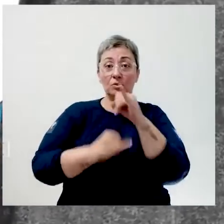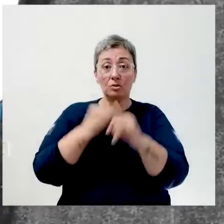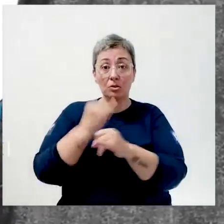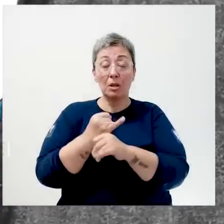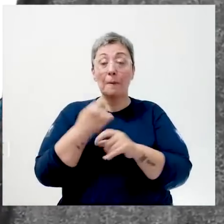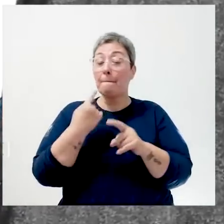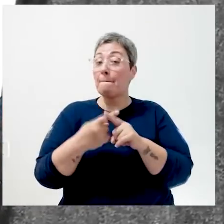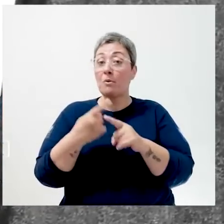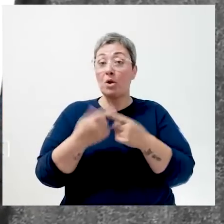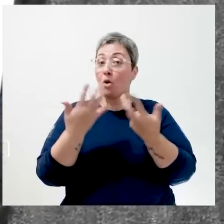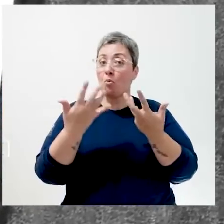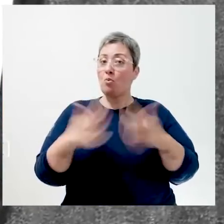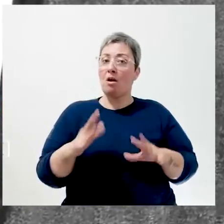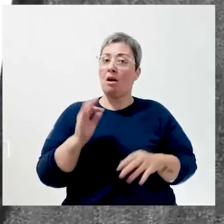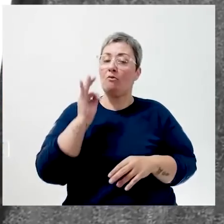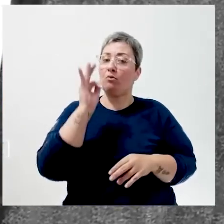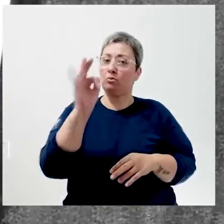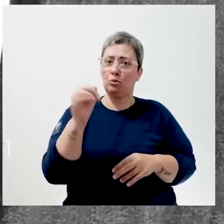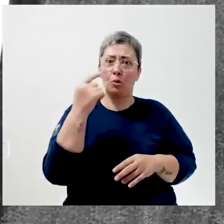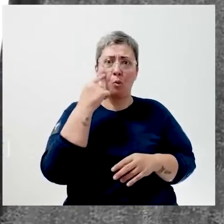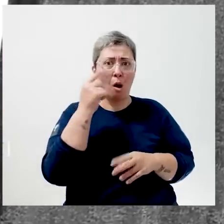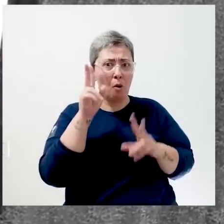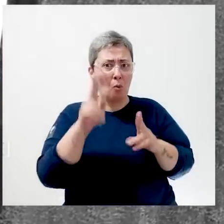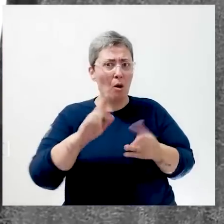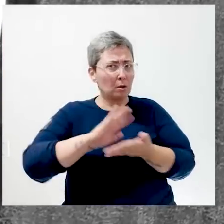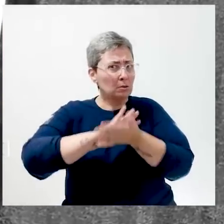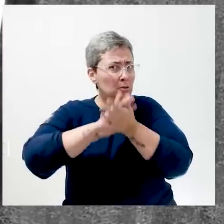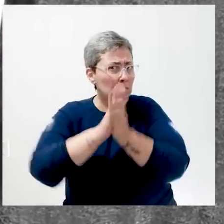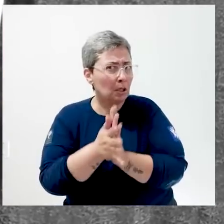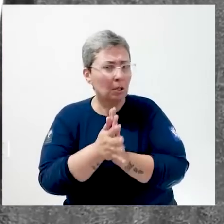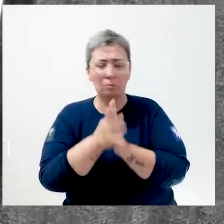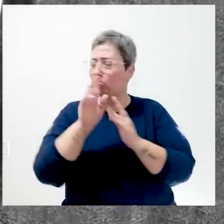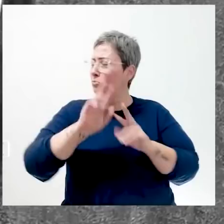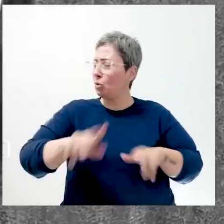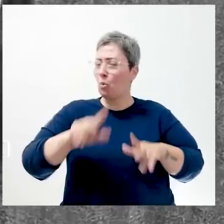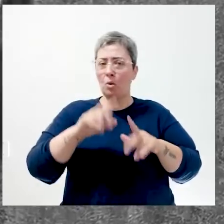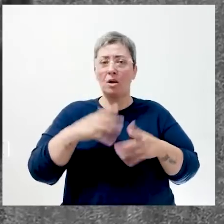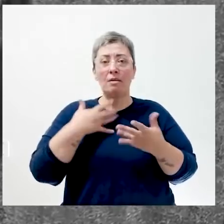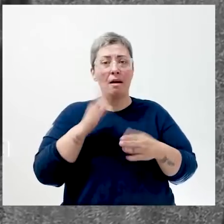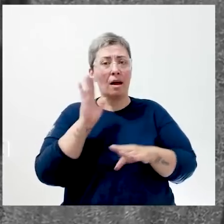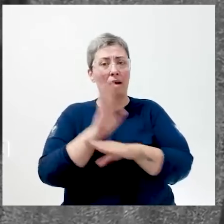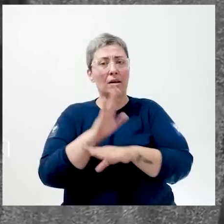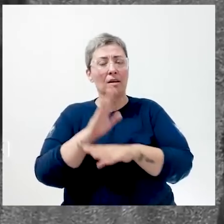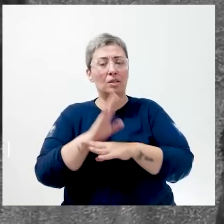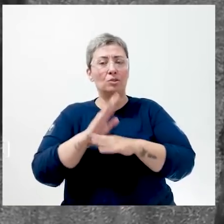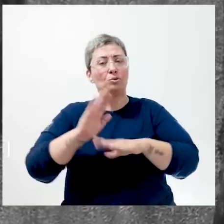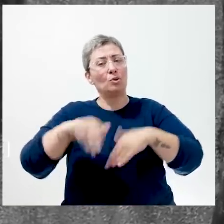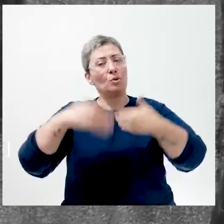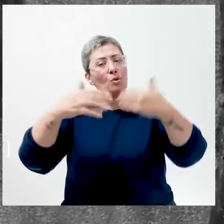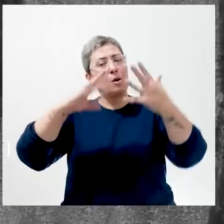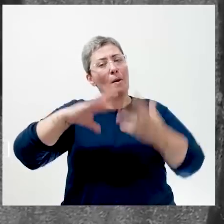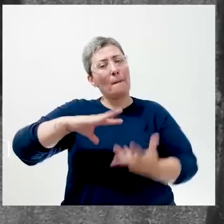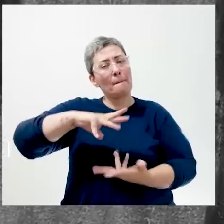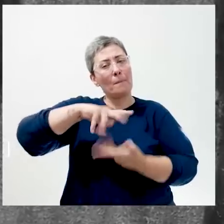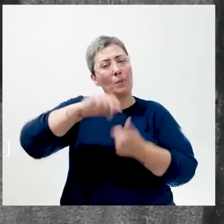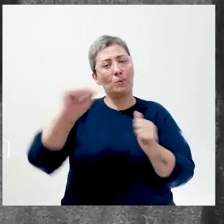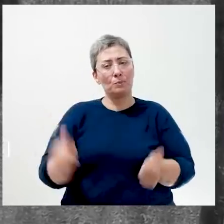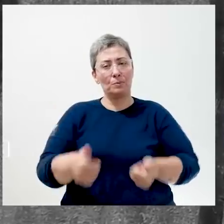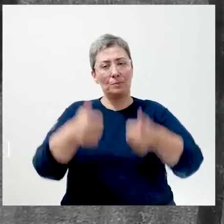internet, porque ela não quer que o futuro seja o que viu, destruição. Ajudaria então a construir um mundo melhor.